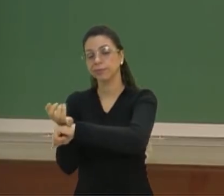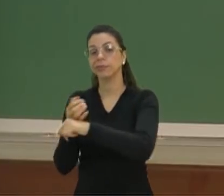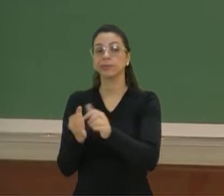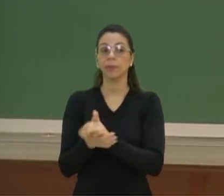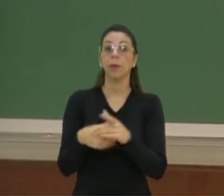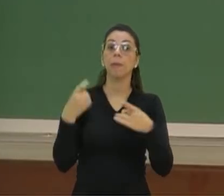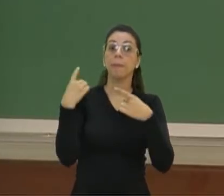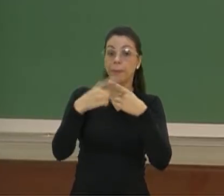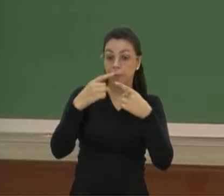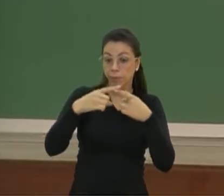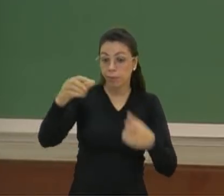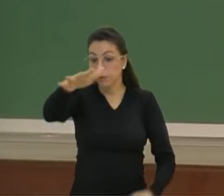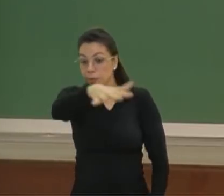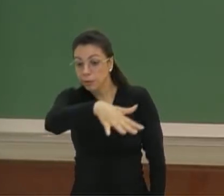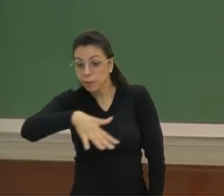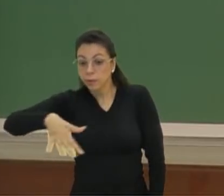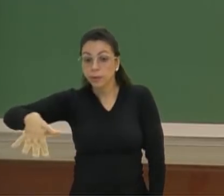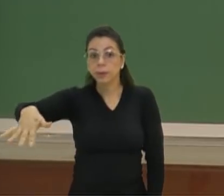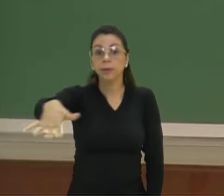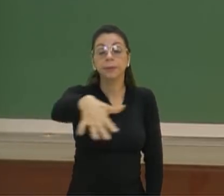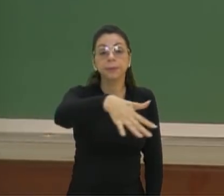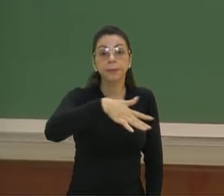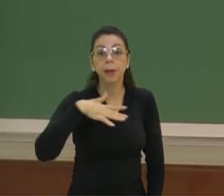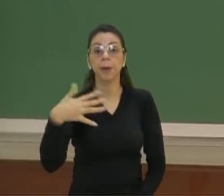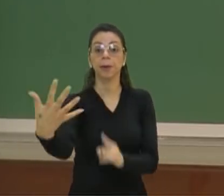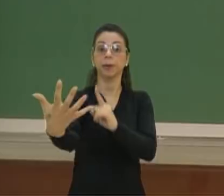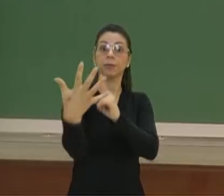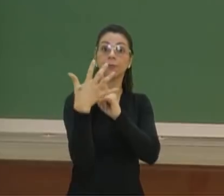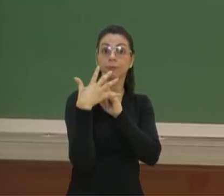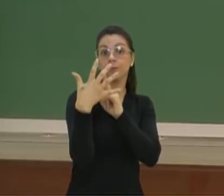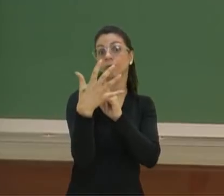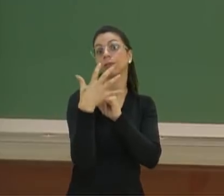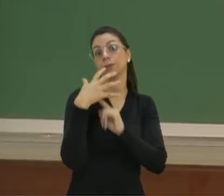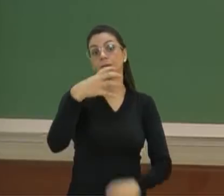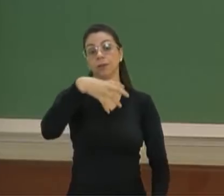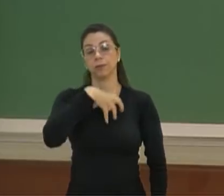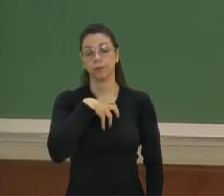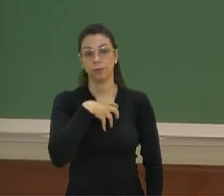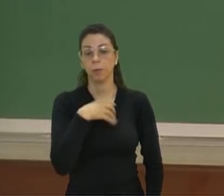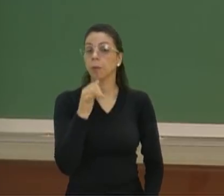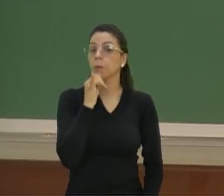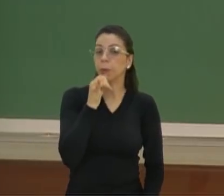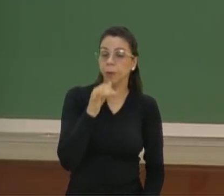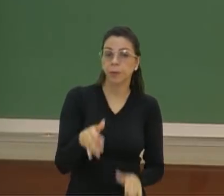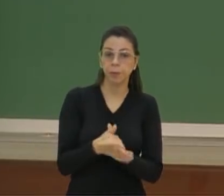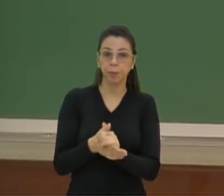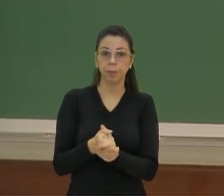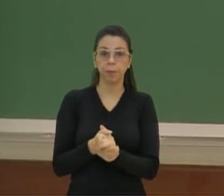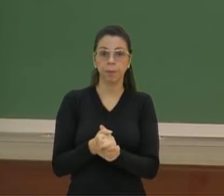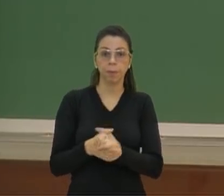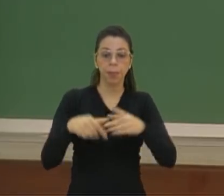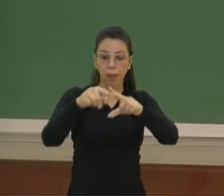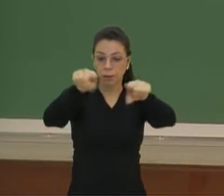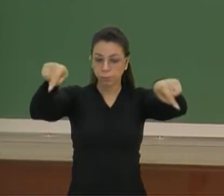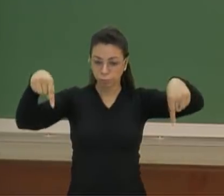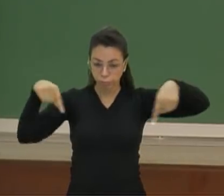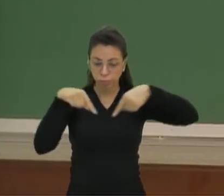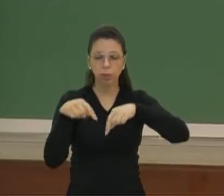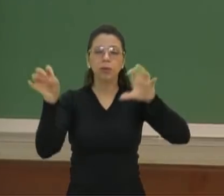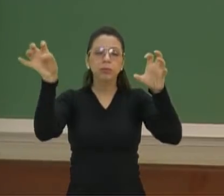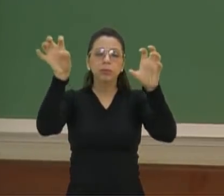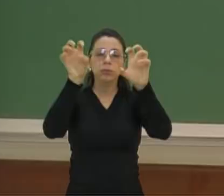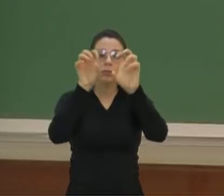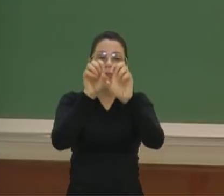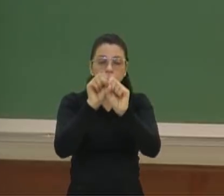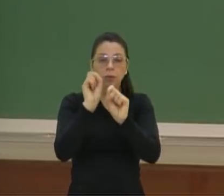o ambiente vai influenciar nos nossos sentidos. Então, se uma sala está muito escura, se está no teu quarto, ou